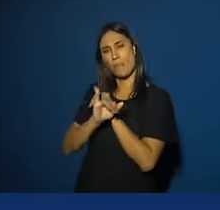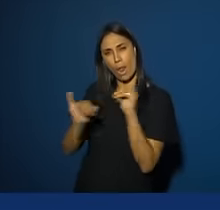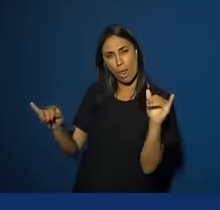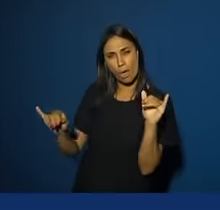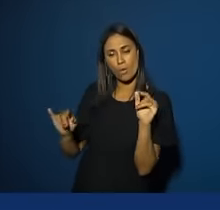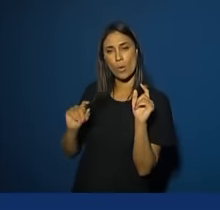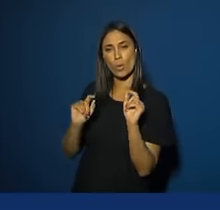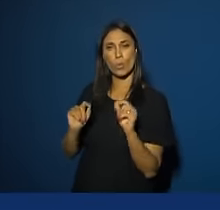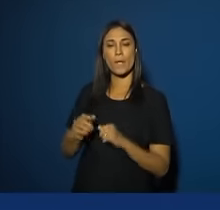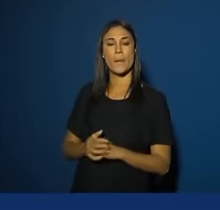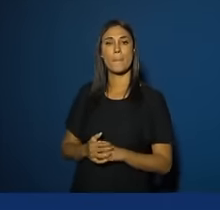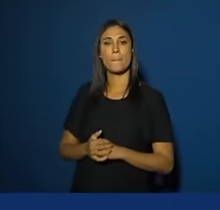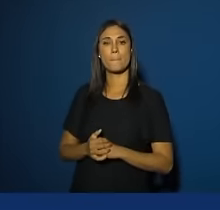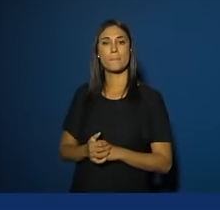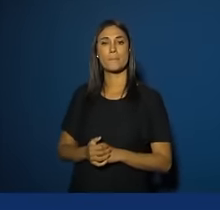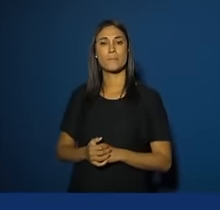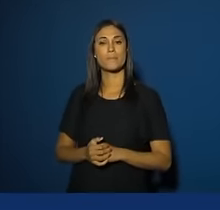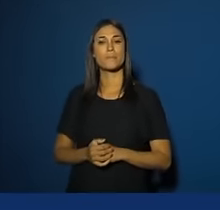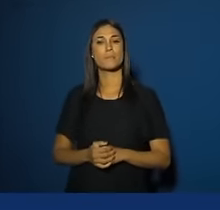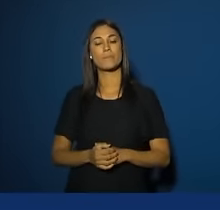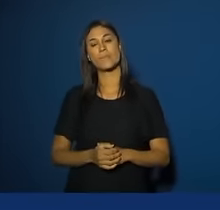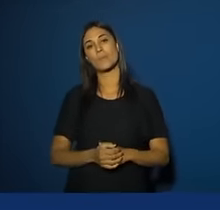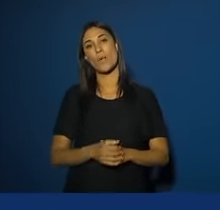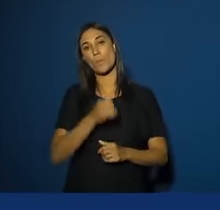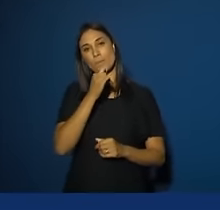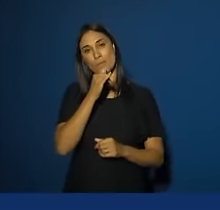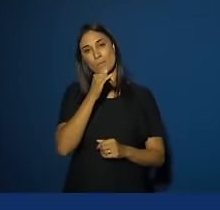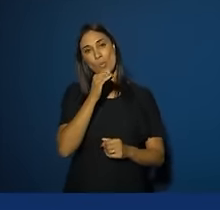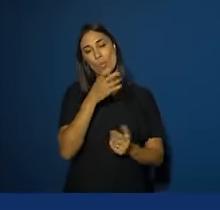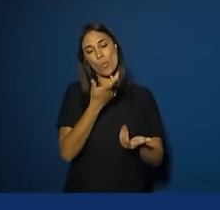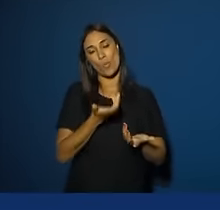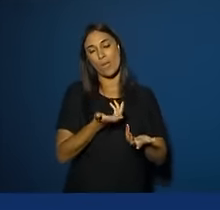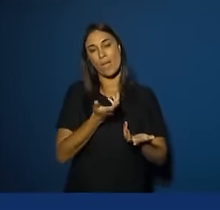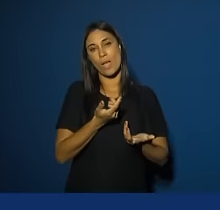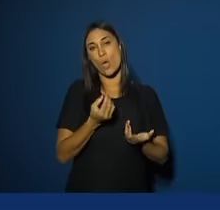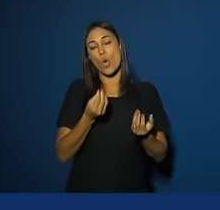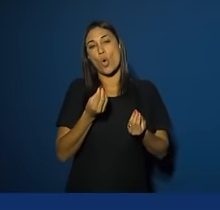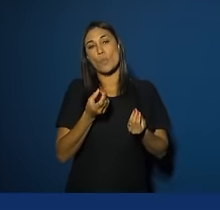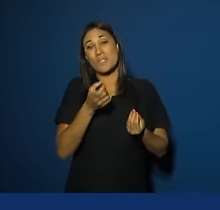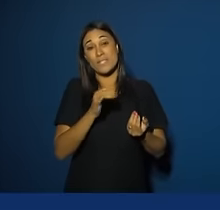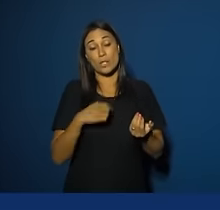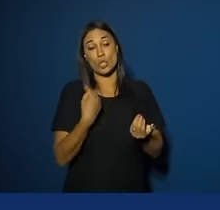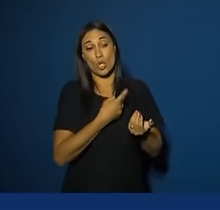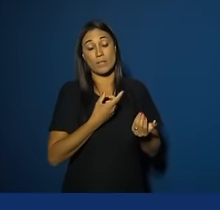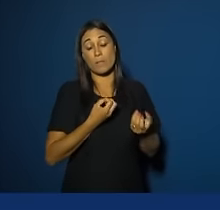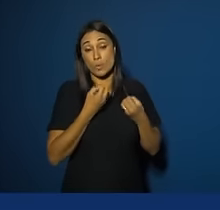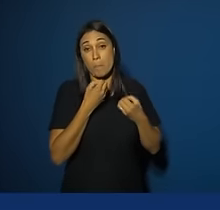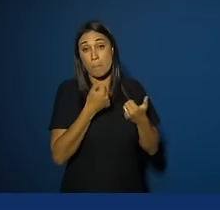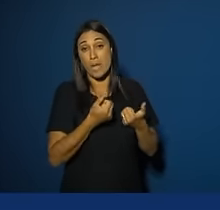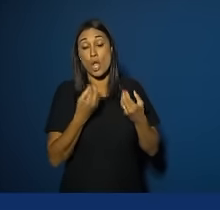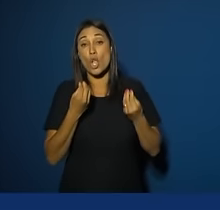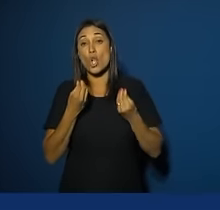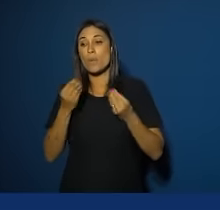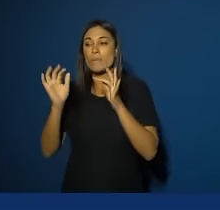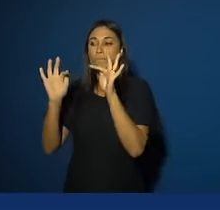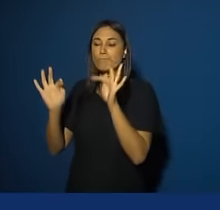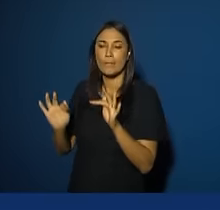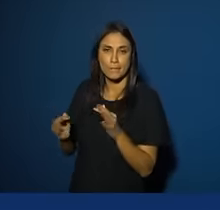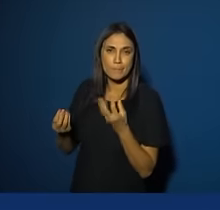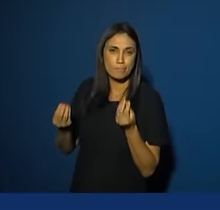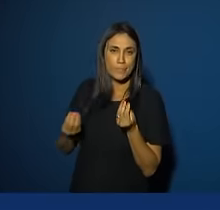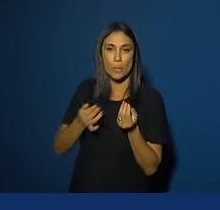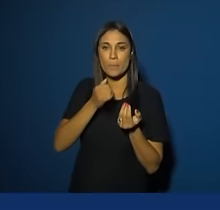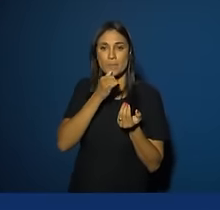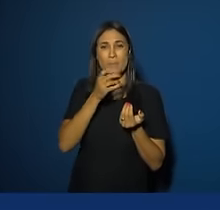né? Ostra feliz não faz pérola, né? Que ele falou um pouco, né? Aonde é nevrálgico na ostra, onde